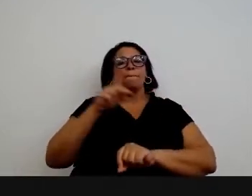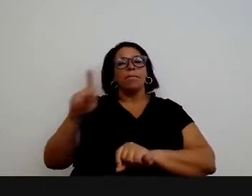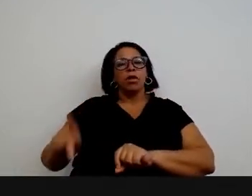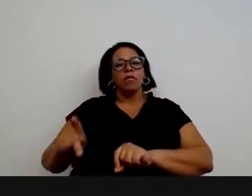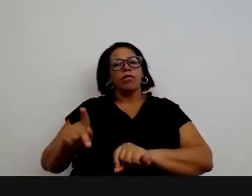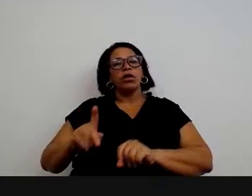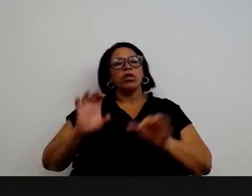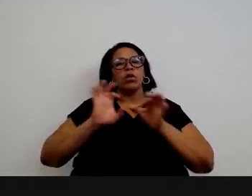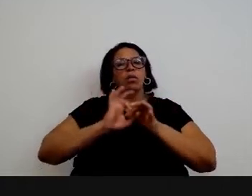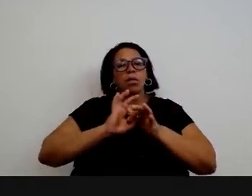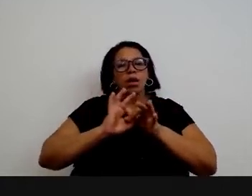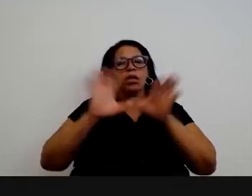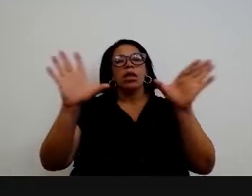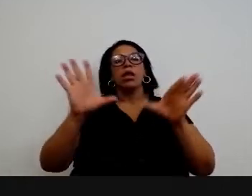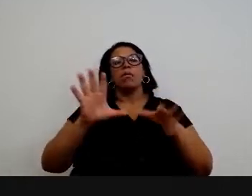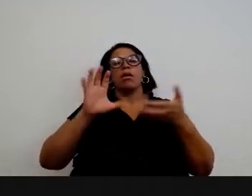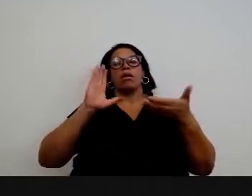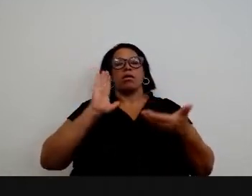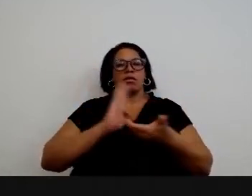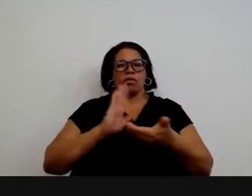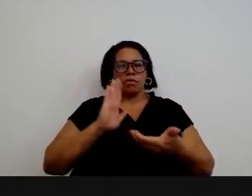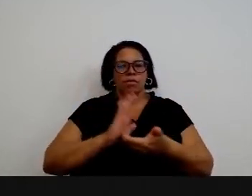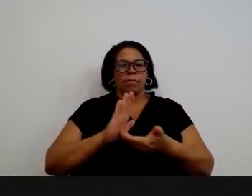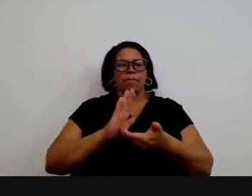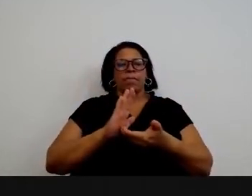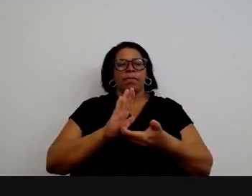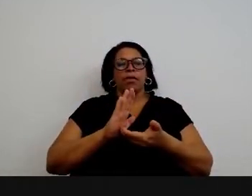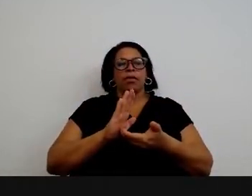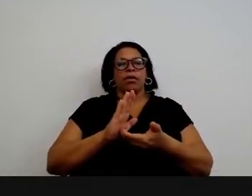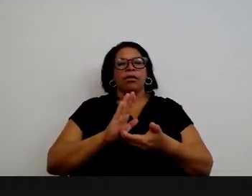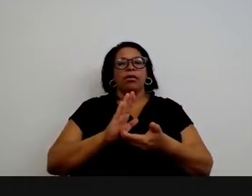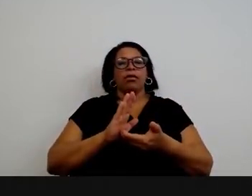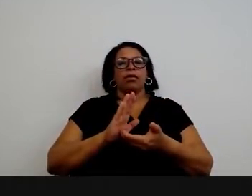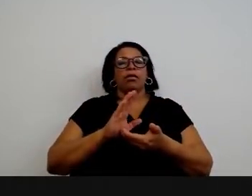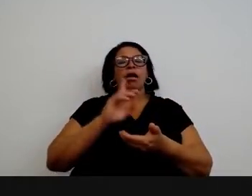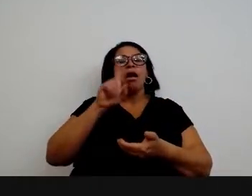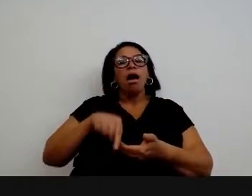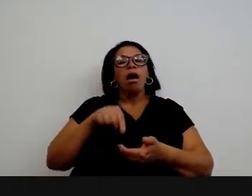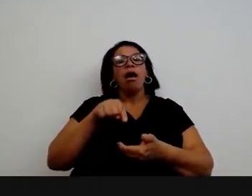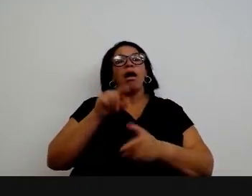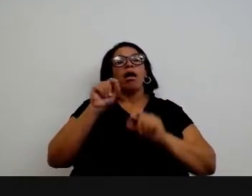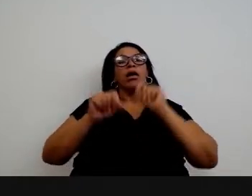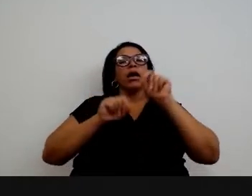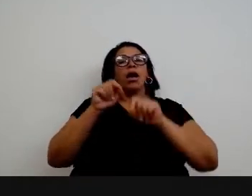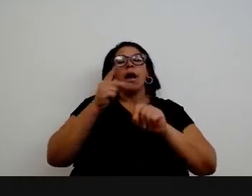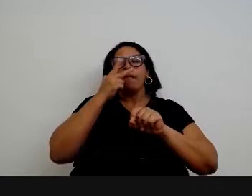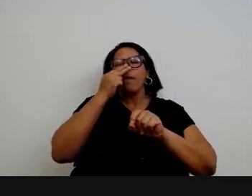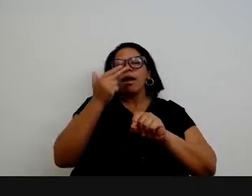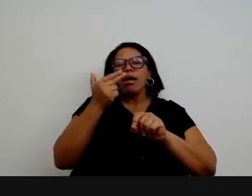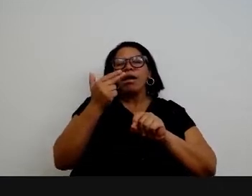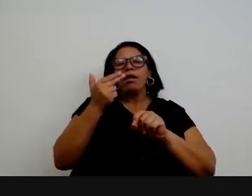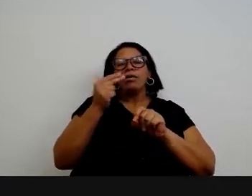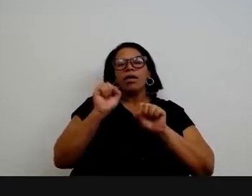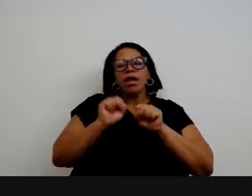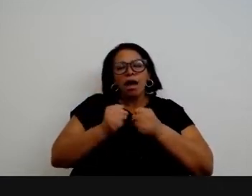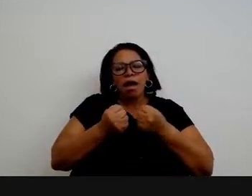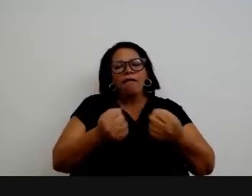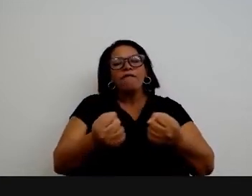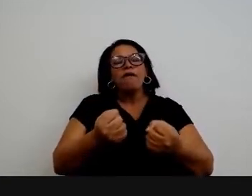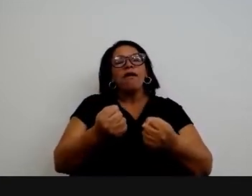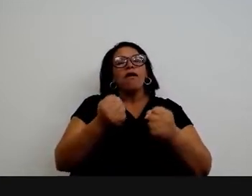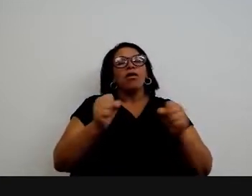educadora para a democracia do parlamento. E talvez seja uma fala que reforce alguns pontos e tente